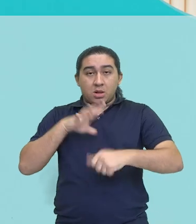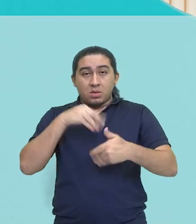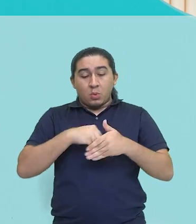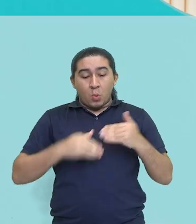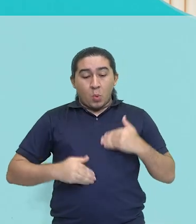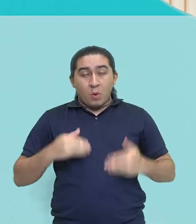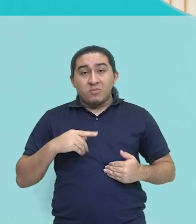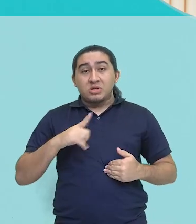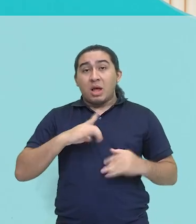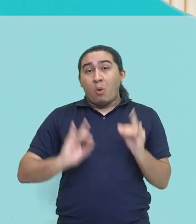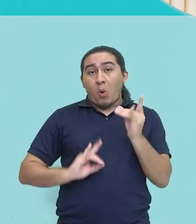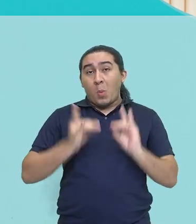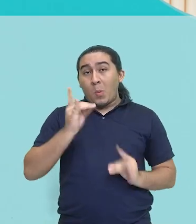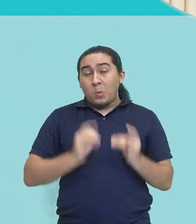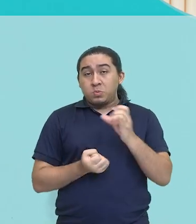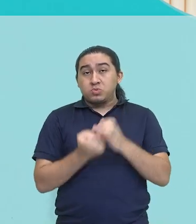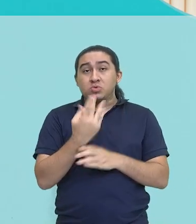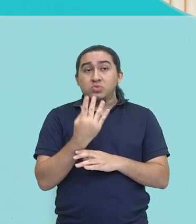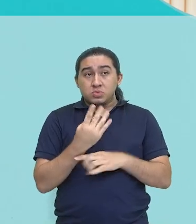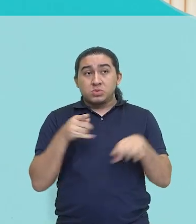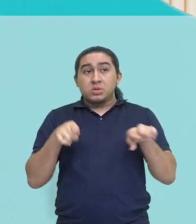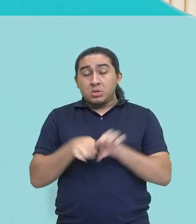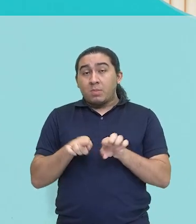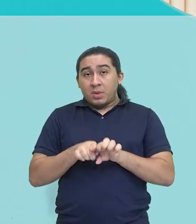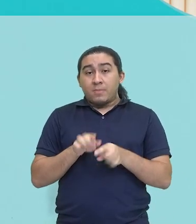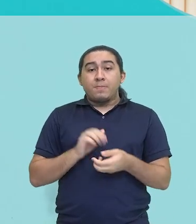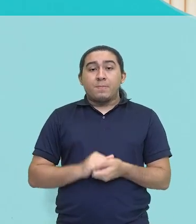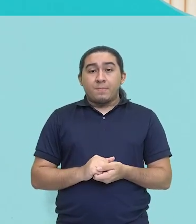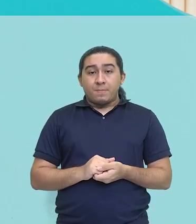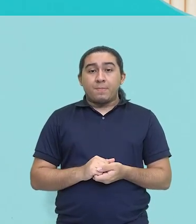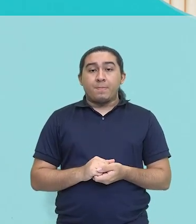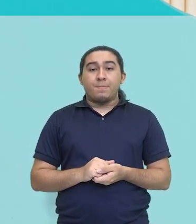os hormônios do seu corpo, é fabricado